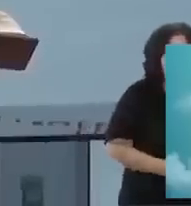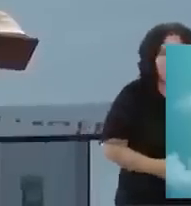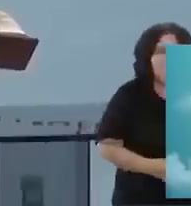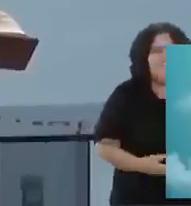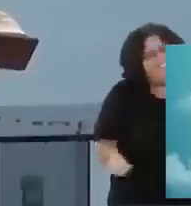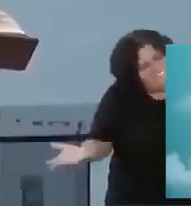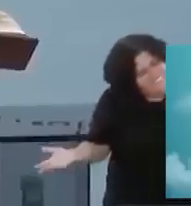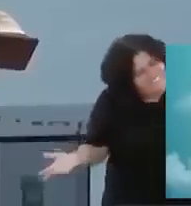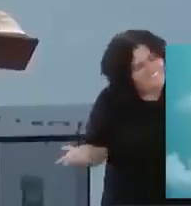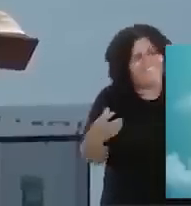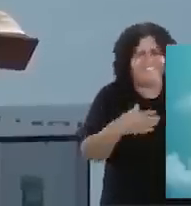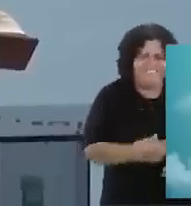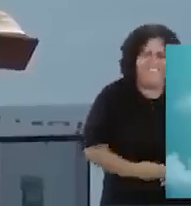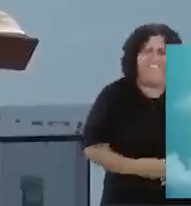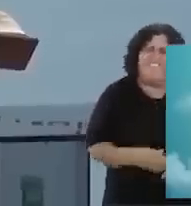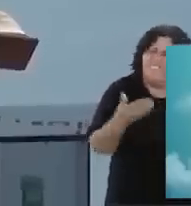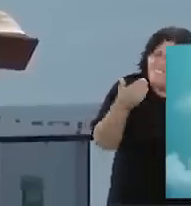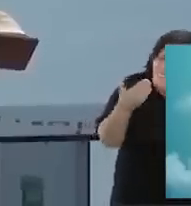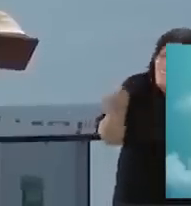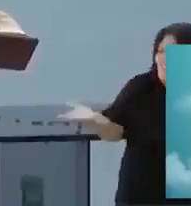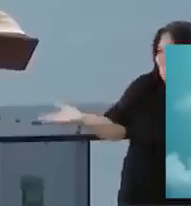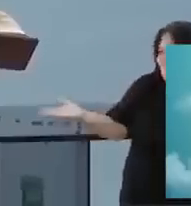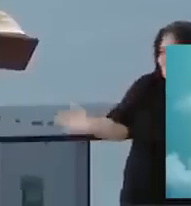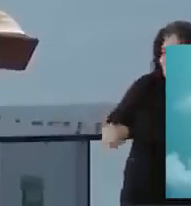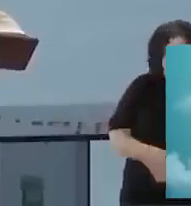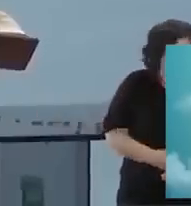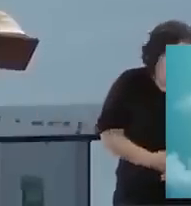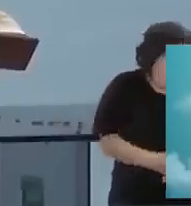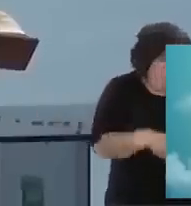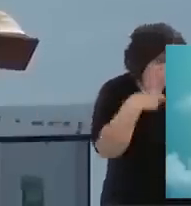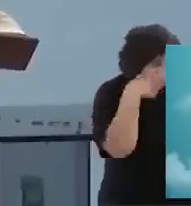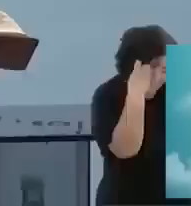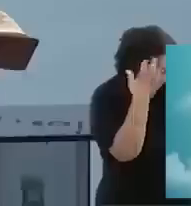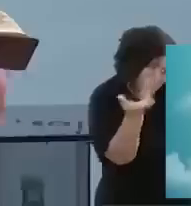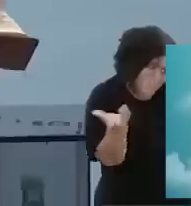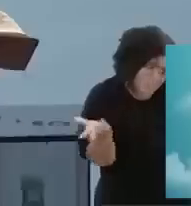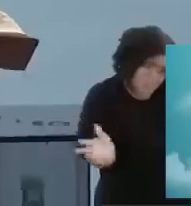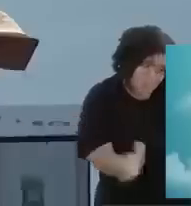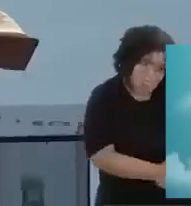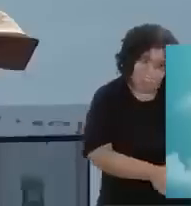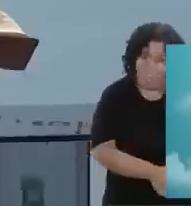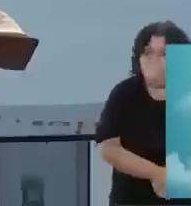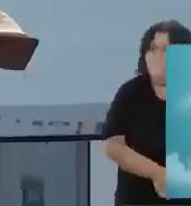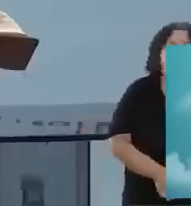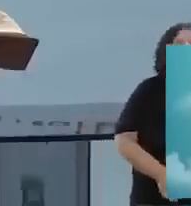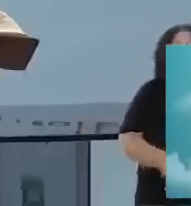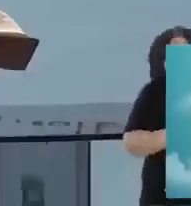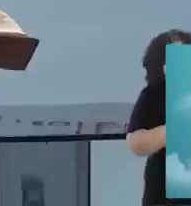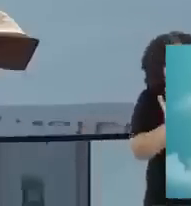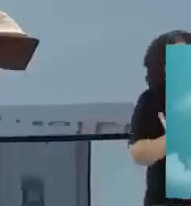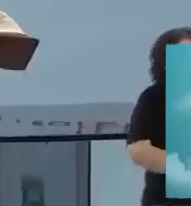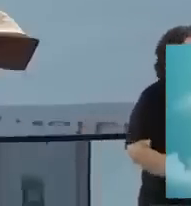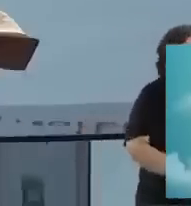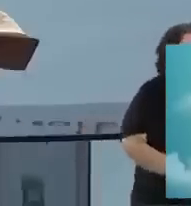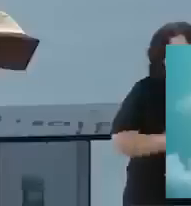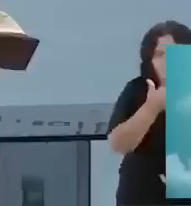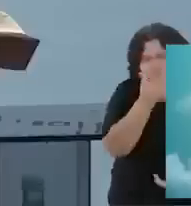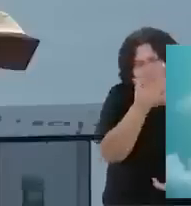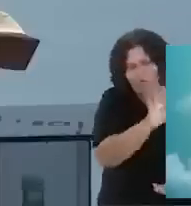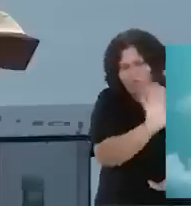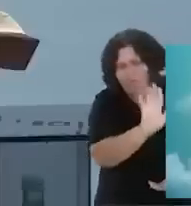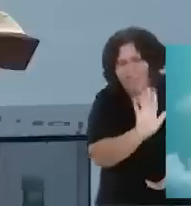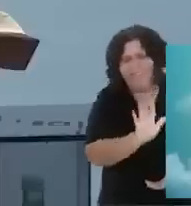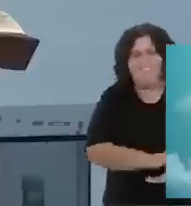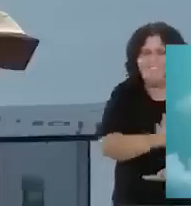Em outras palavras, você chegou na hora muito inconveniente e a pessoa se sente muito mal e dá um jeitinho de dar umas desculpas, até vai embora às